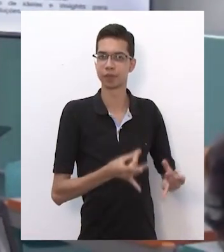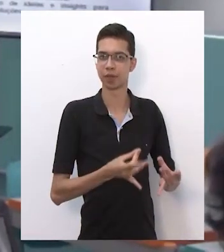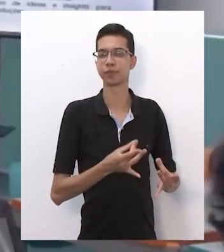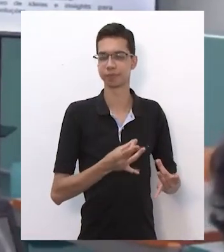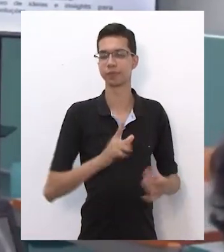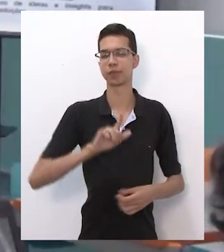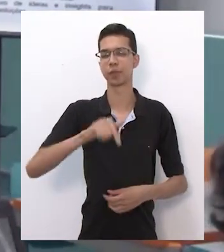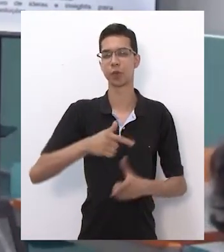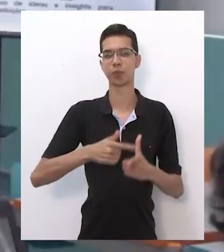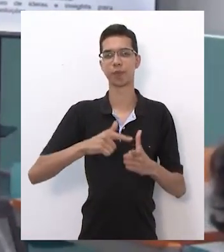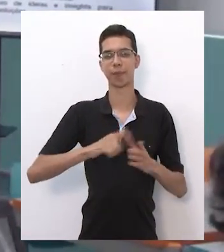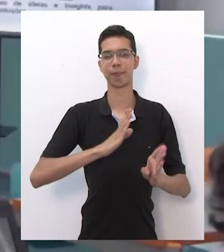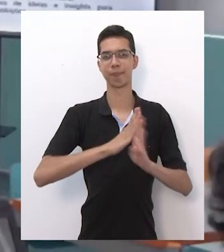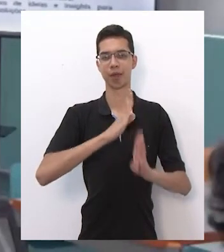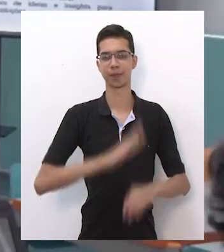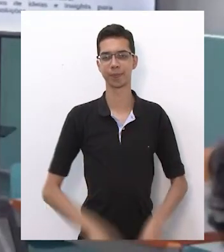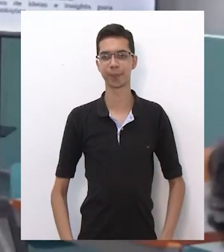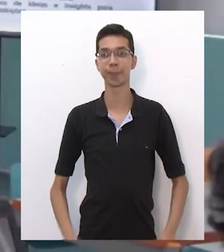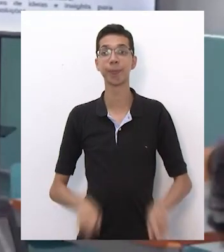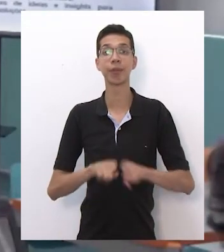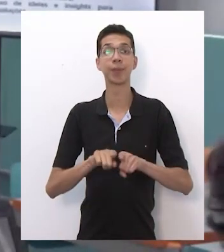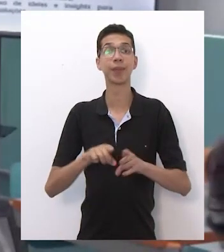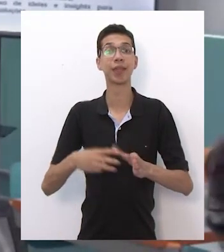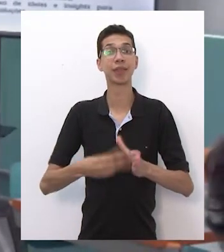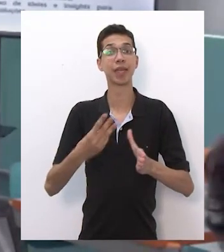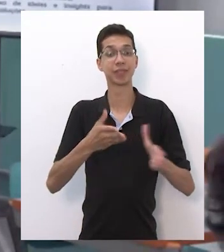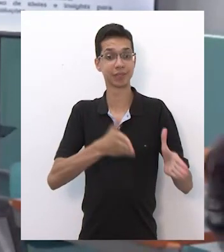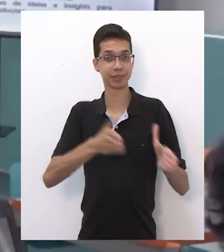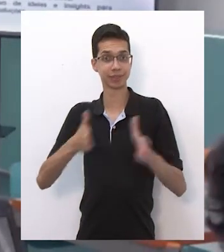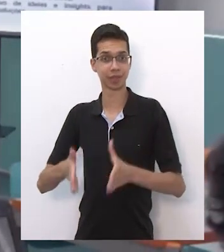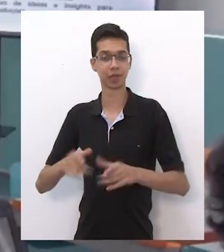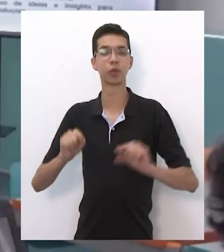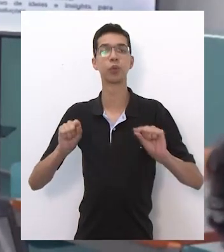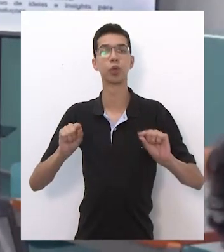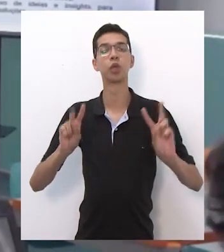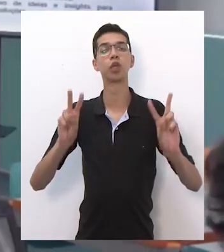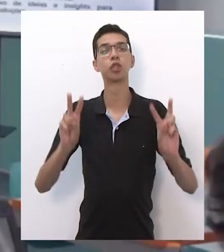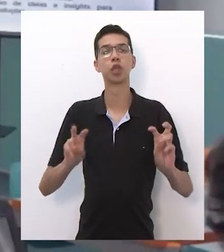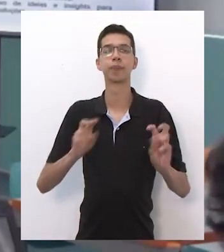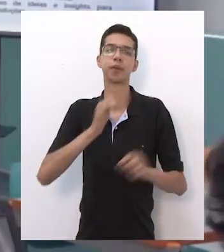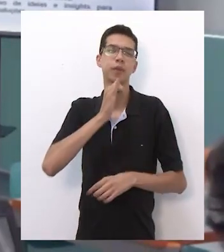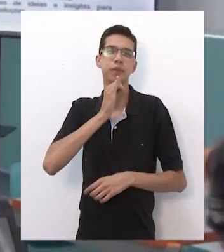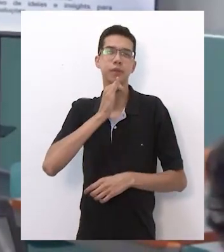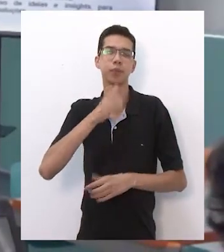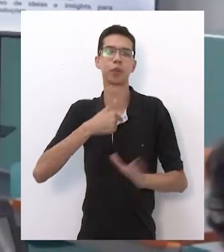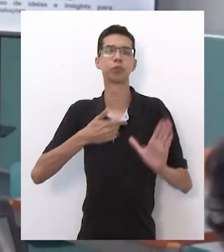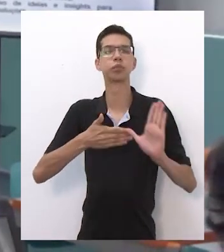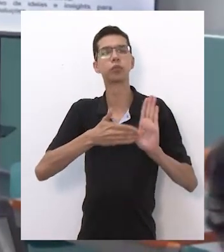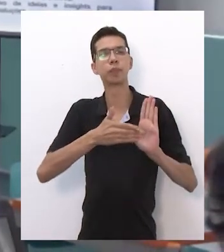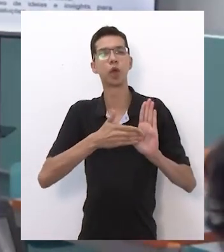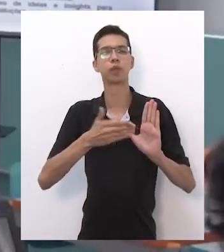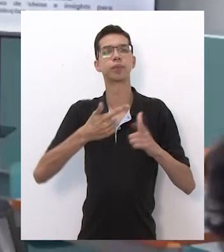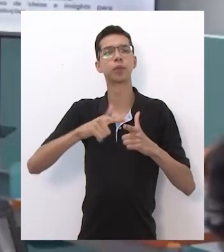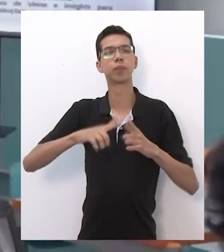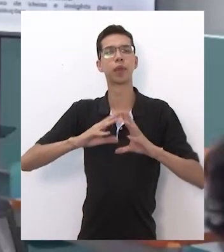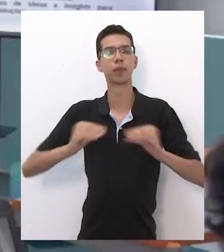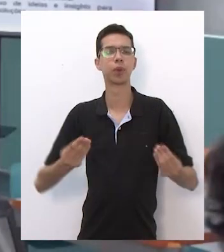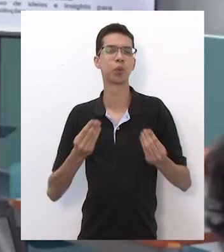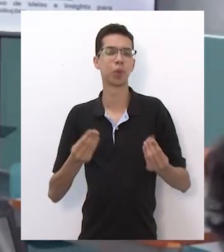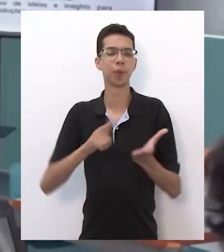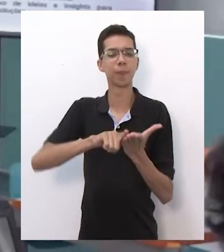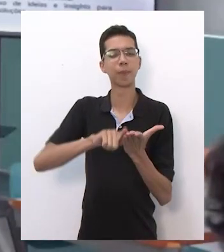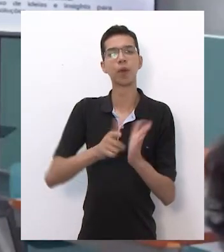idear. É aí que a gente vai colocar as ideias no papel. Que soluções eu posso propor? Né? E aí a gente usa uma técnica